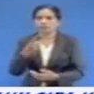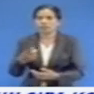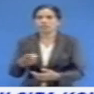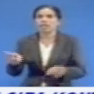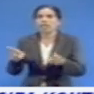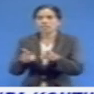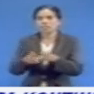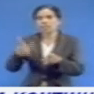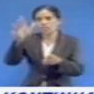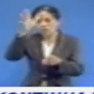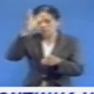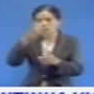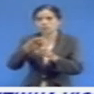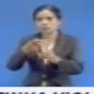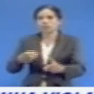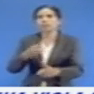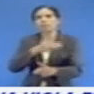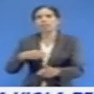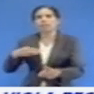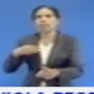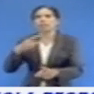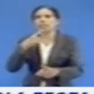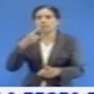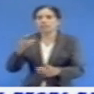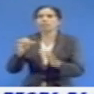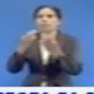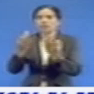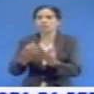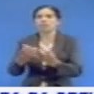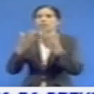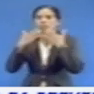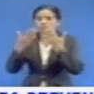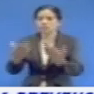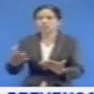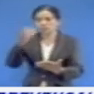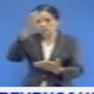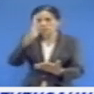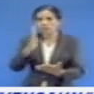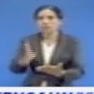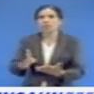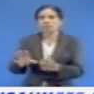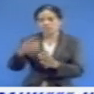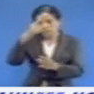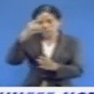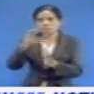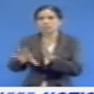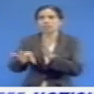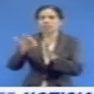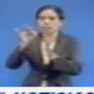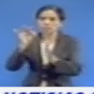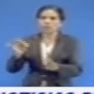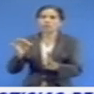dar amang husi irmang ne hateten, família agradece ba maromak tamba hili ona bibiatan ida